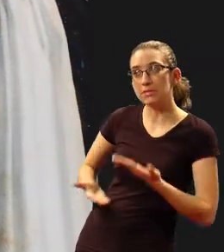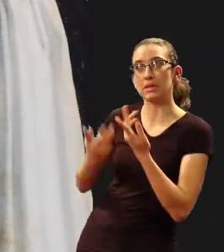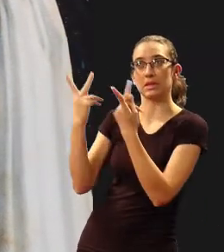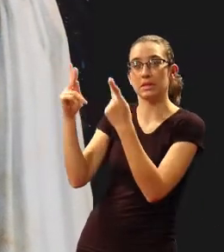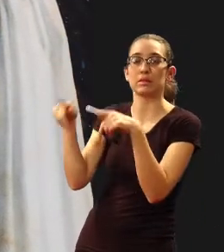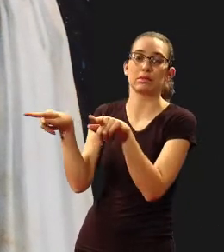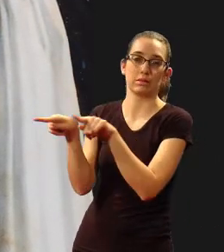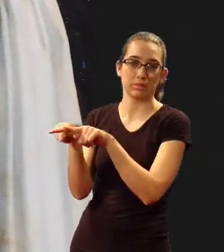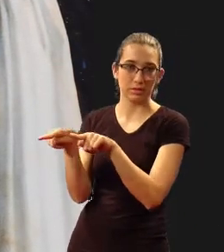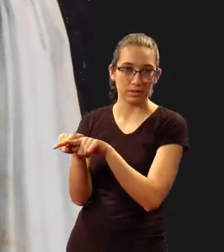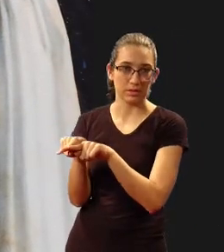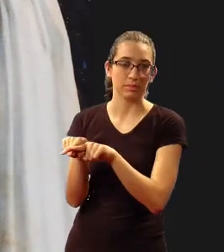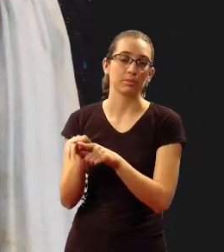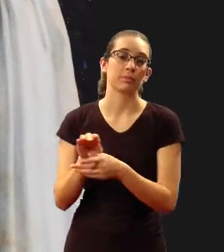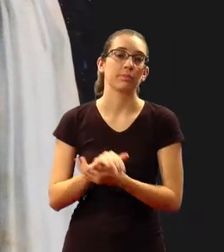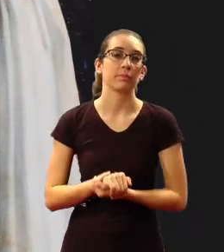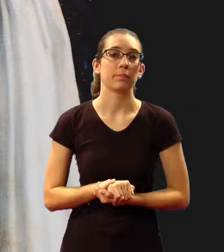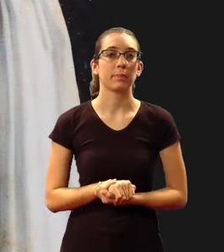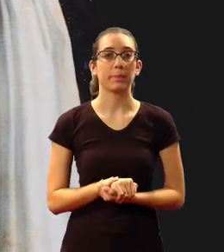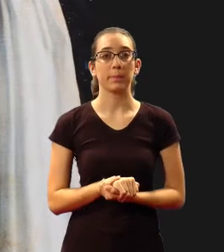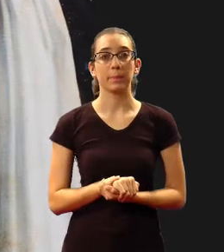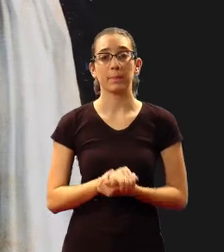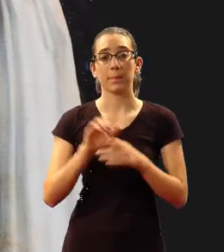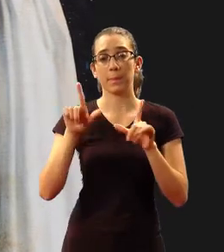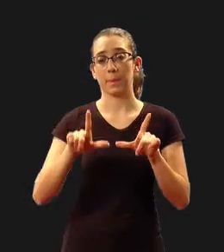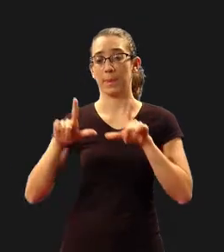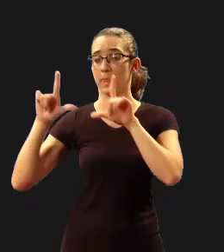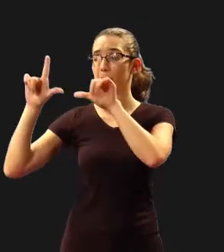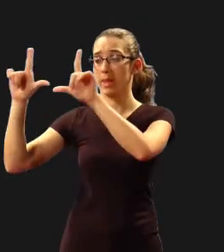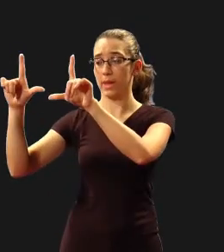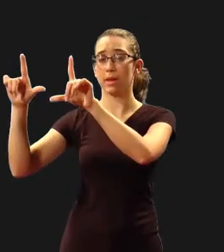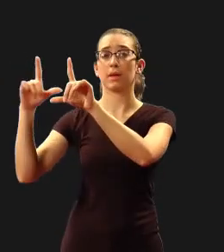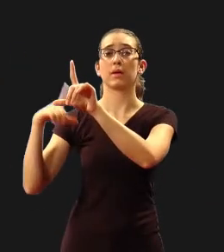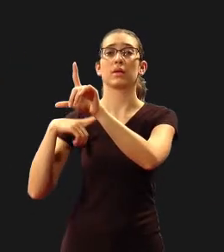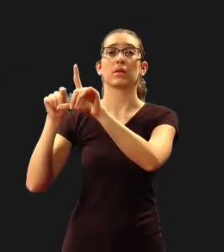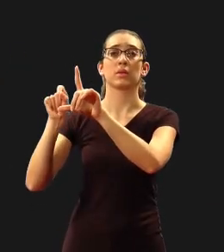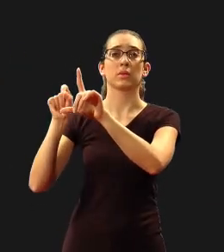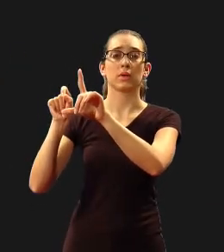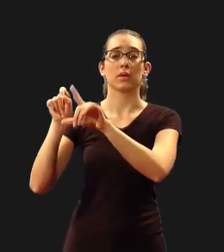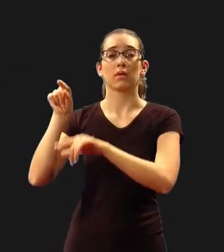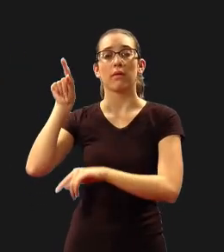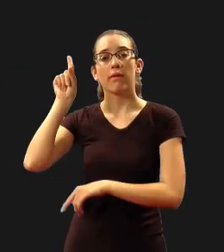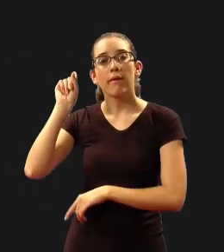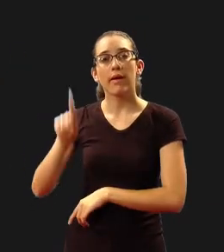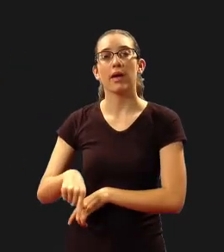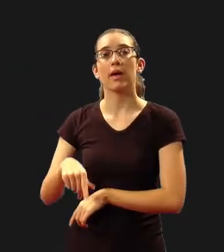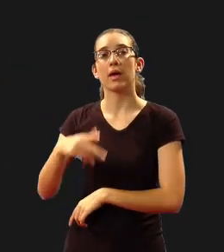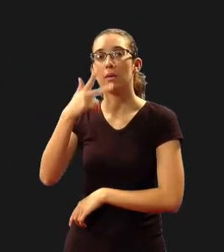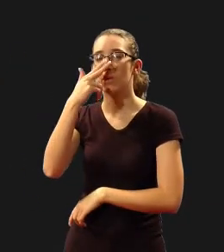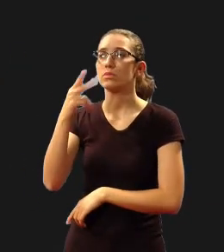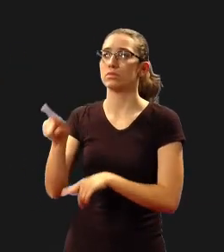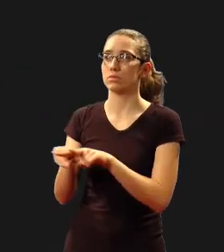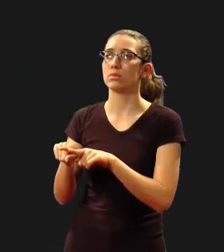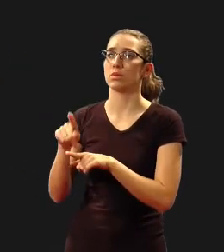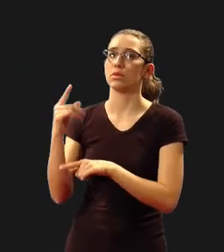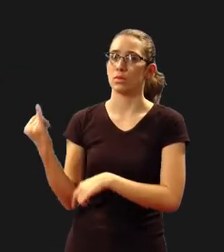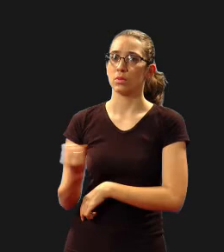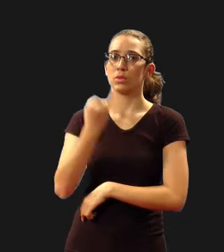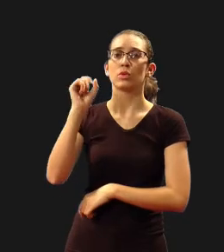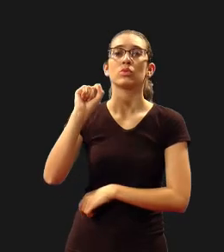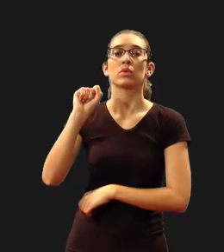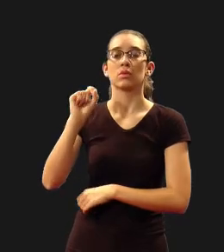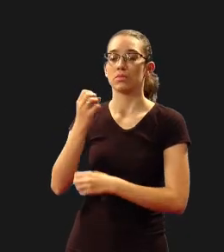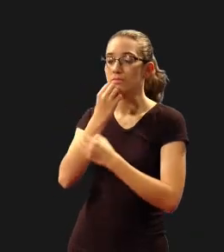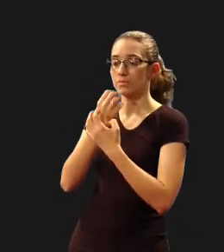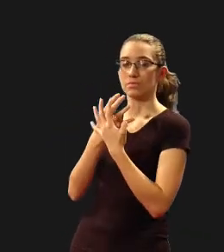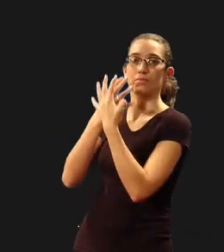para essa criança que está ali. Depois aparece o que na época também se entendia como um dos